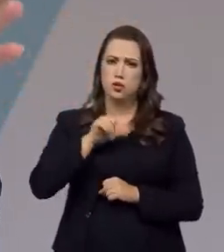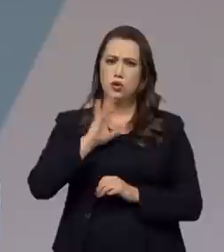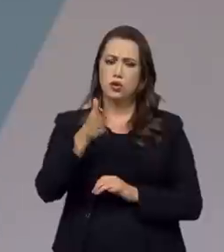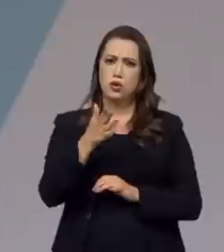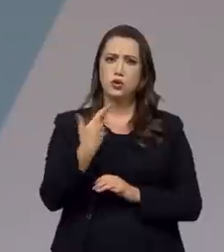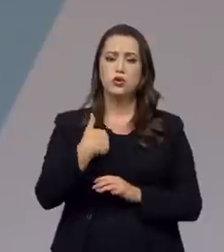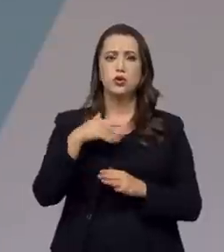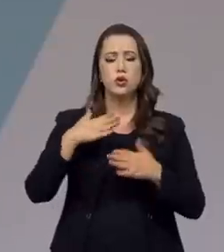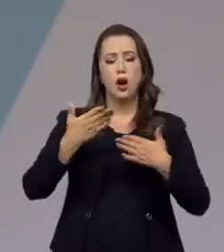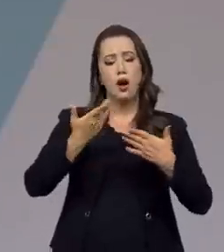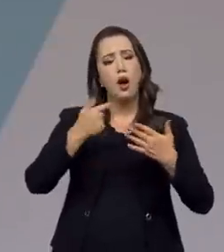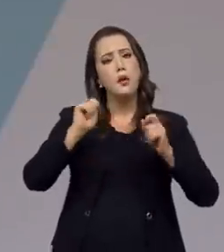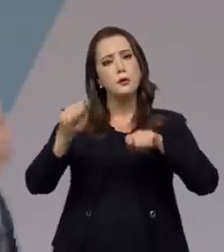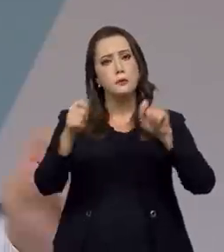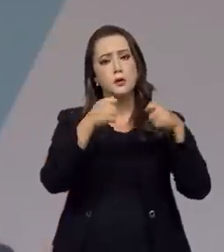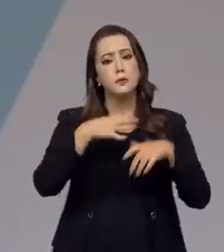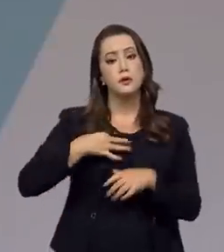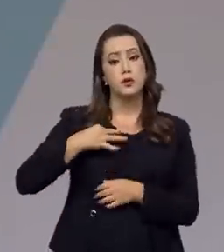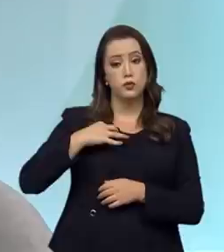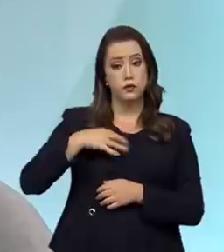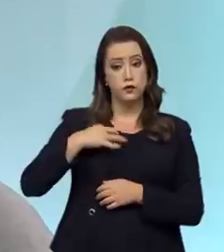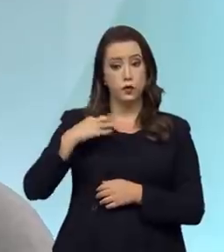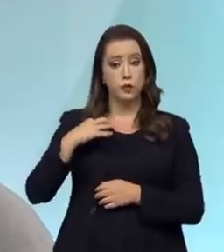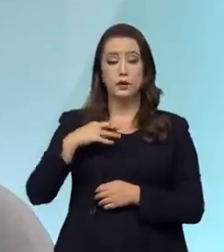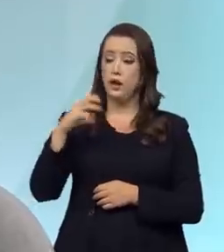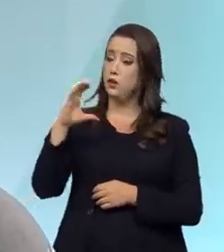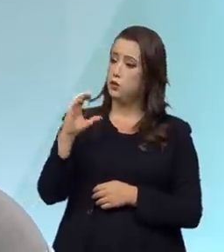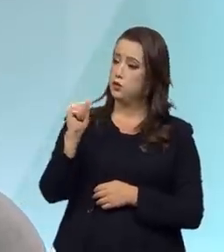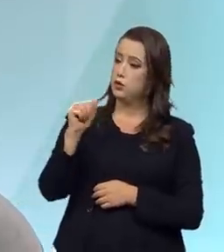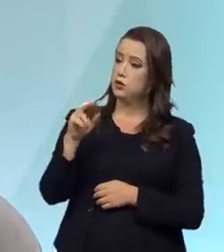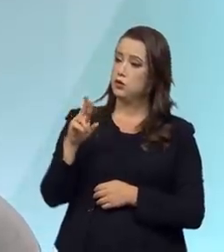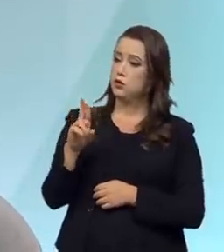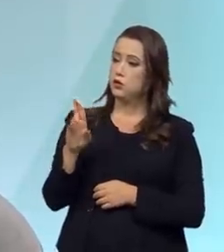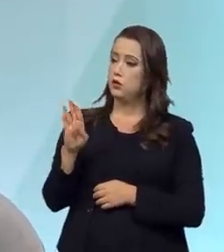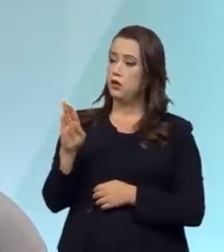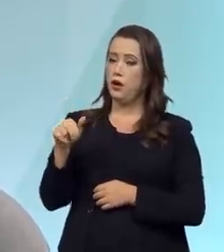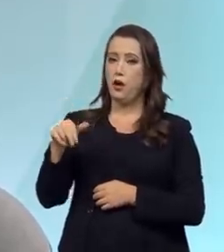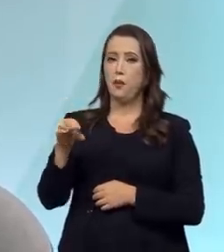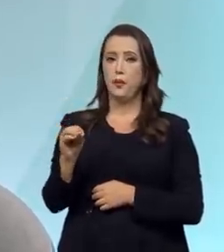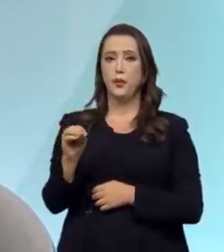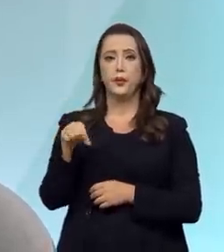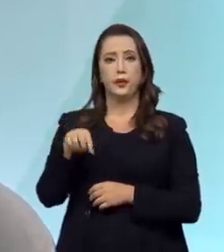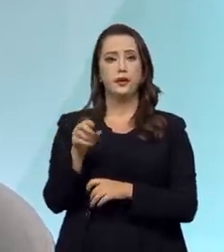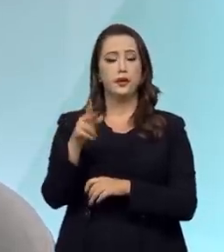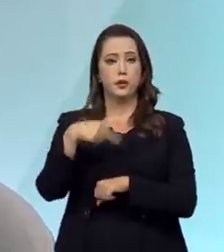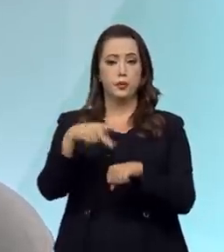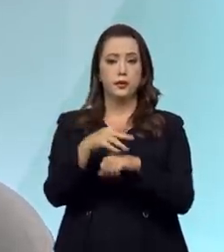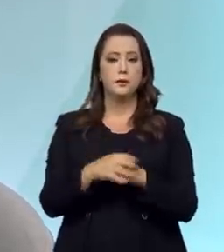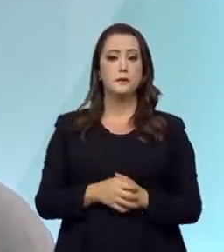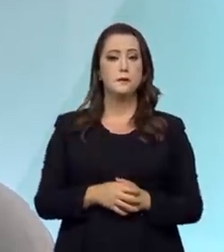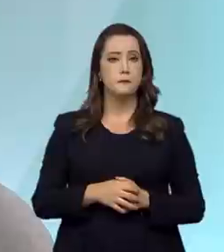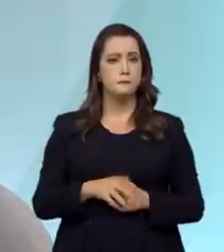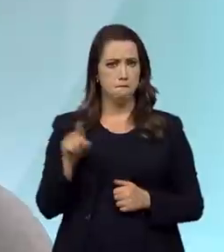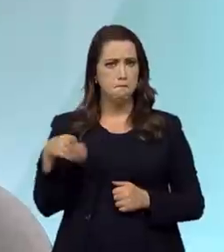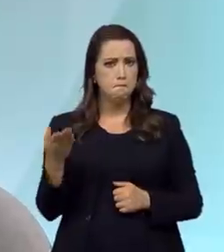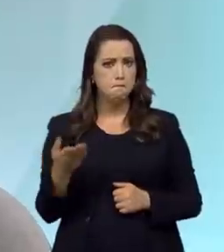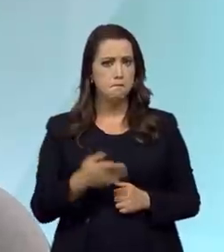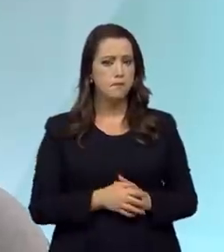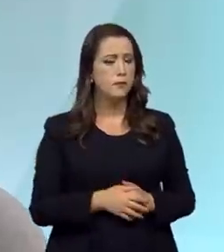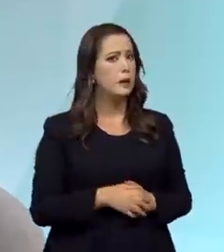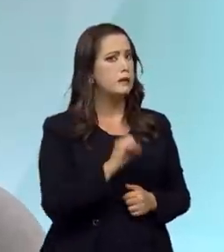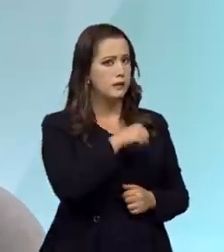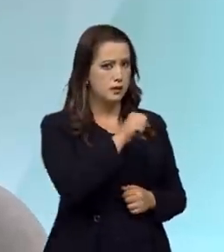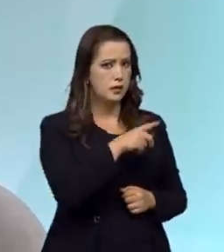voluntário de carbono aqui no país é isso Ministro exatamente em 2013 foi o primeiro contato com o